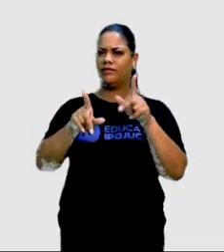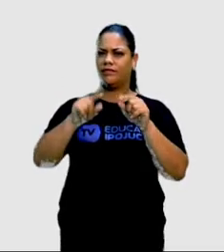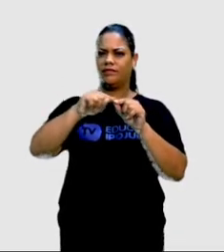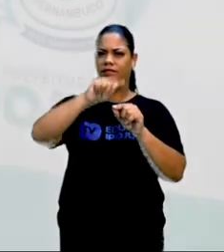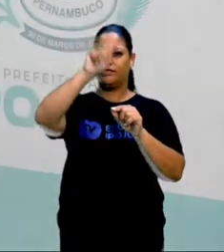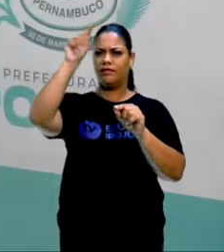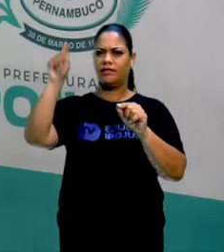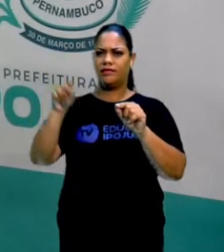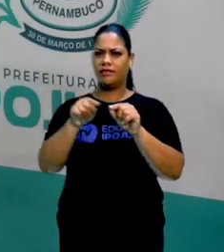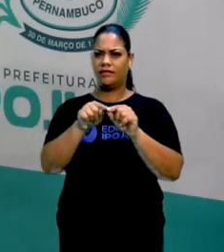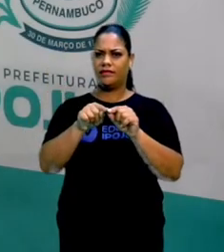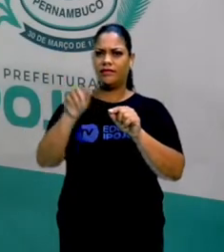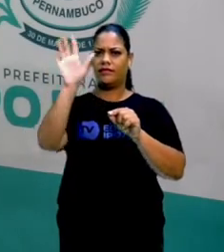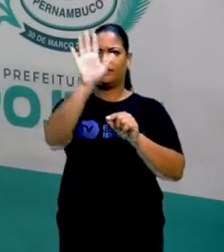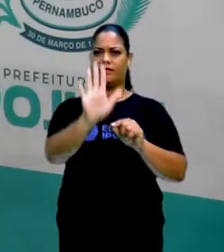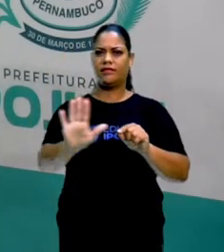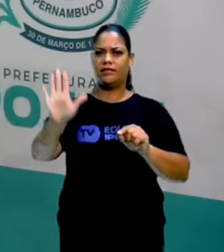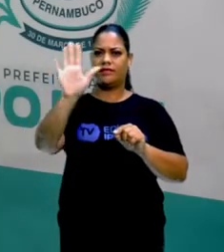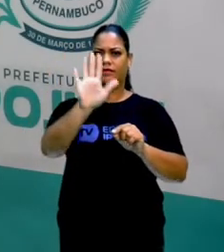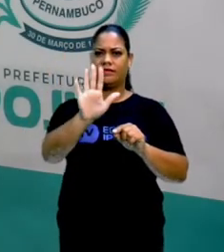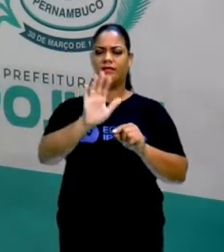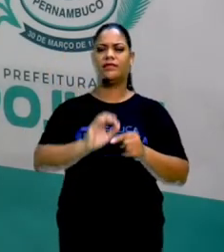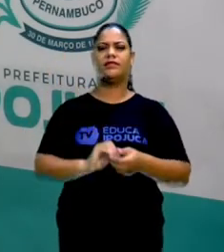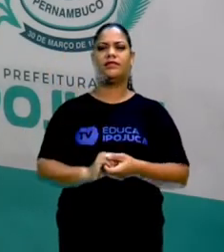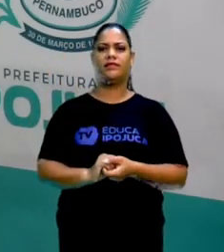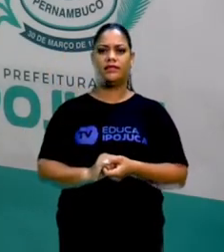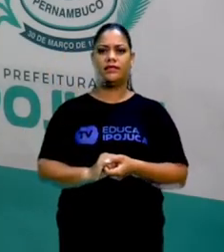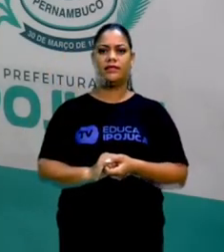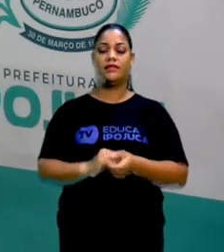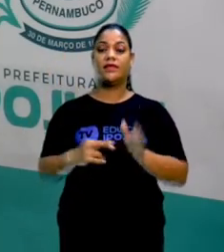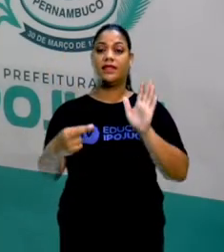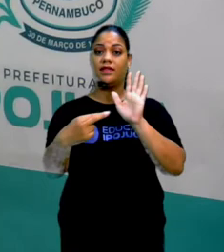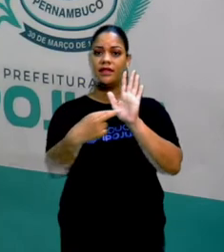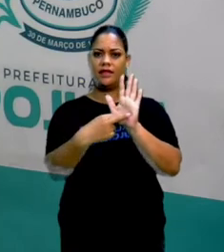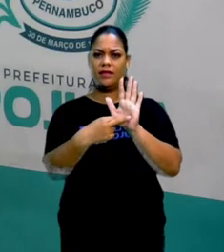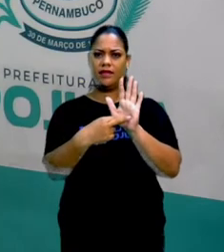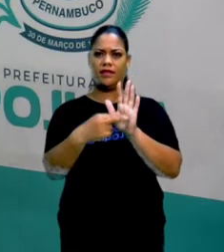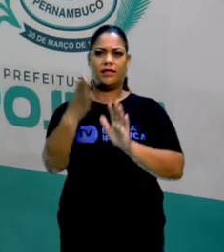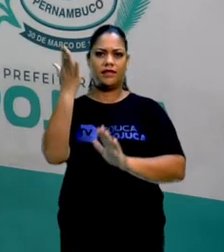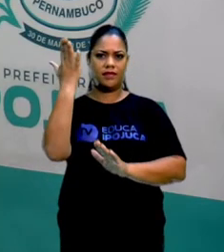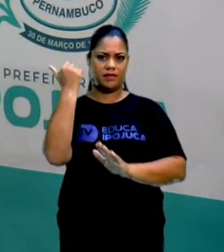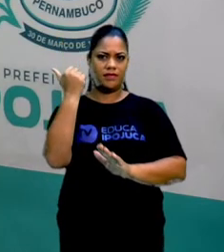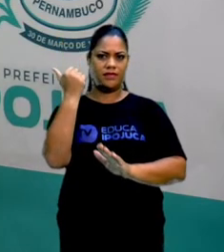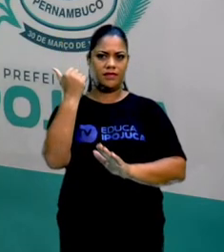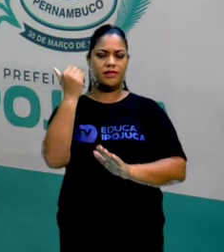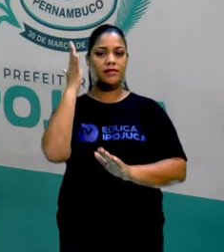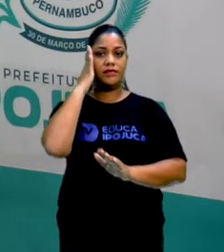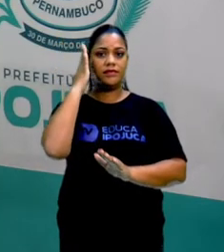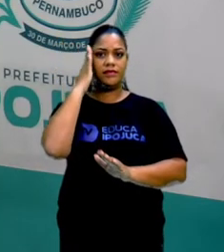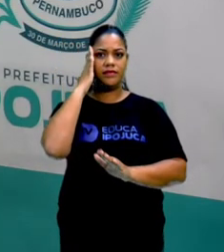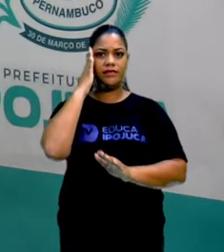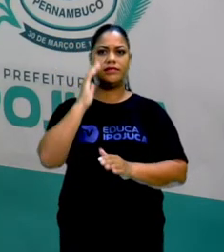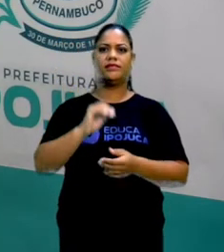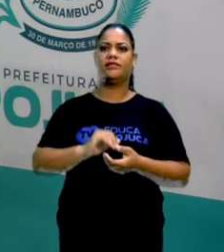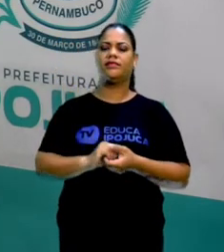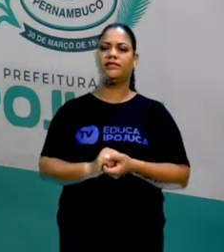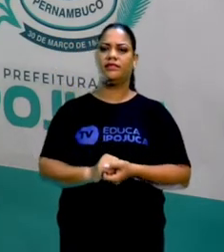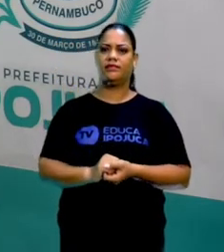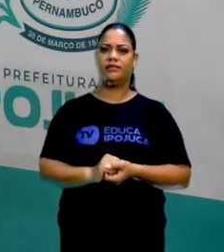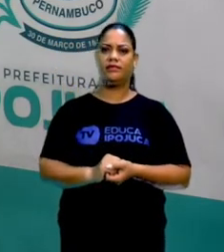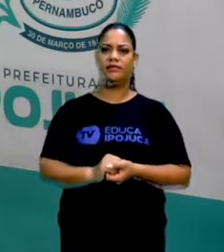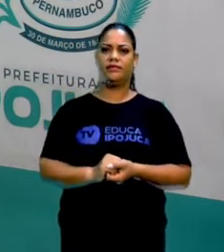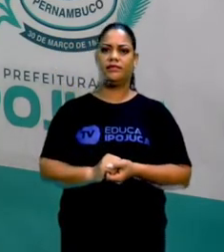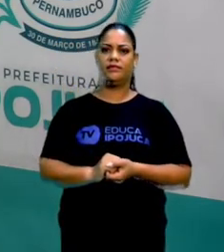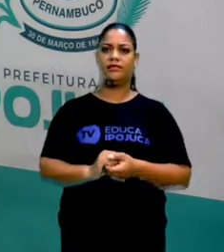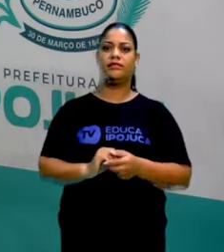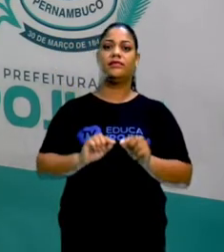entre circunferência, círculo, raio? Entenderam o que é o centro do círculo? Que a circunferência é